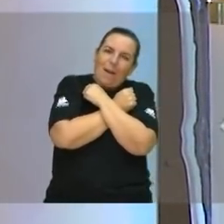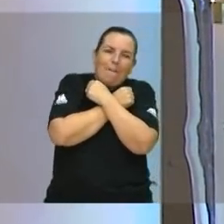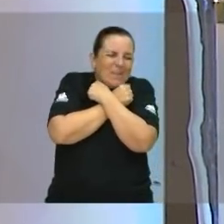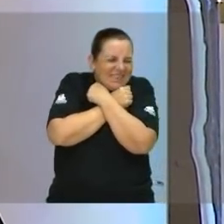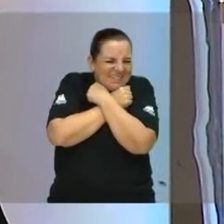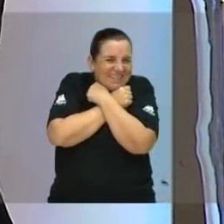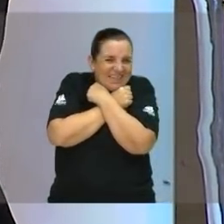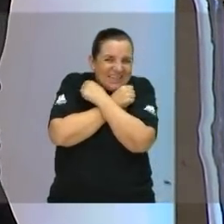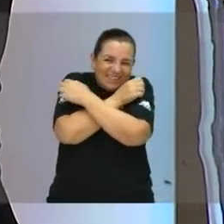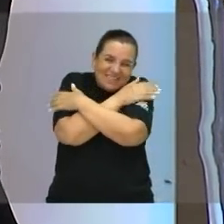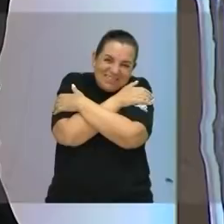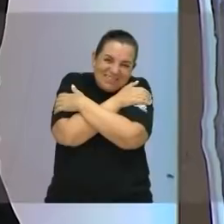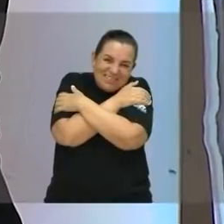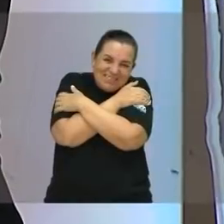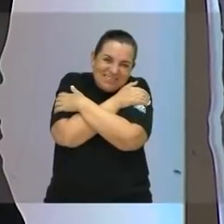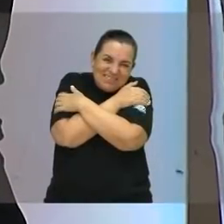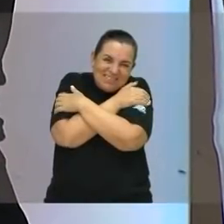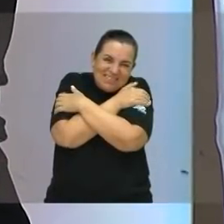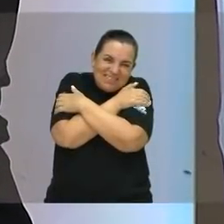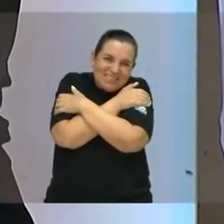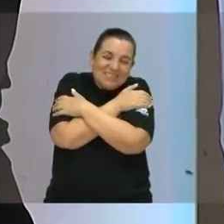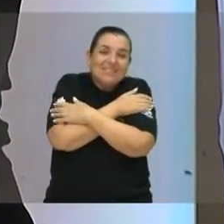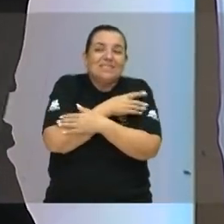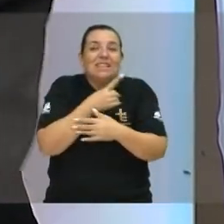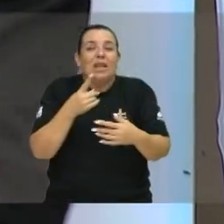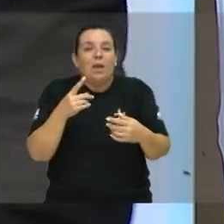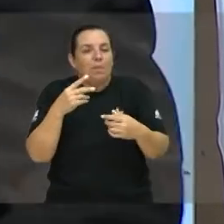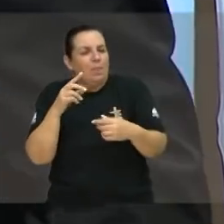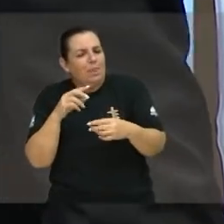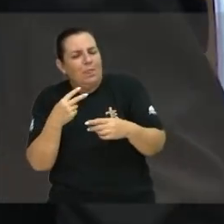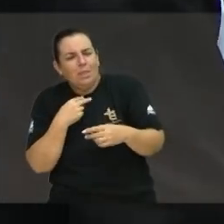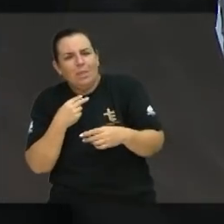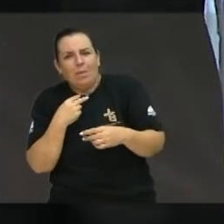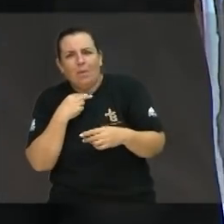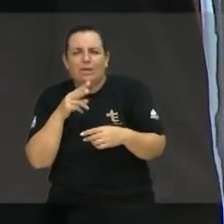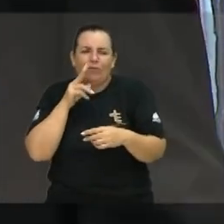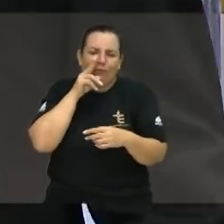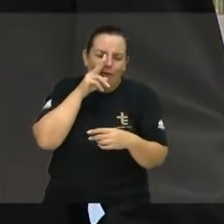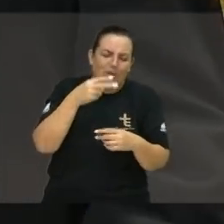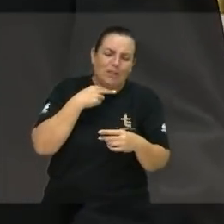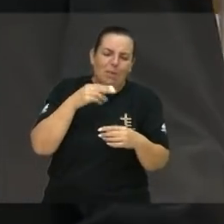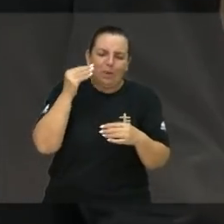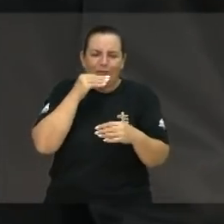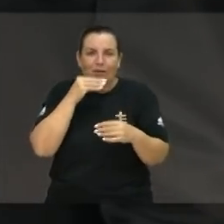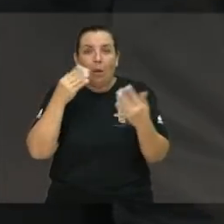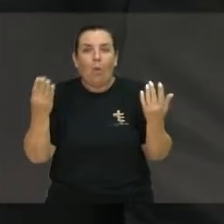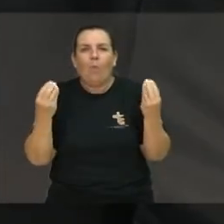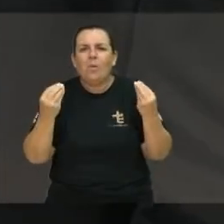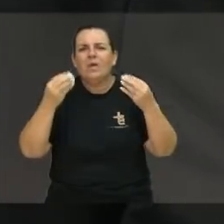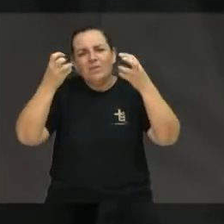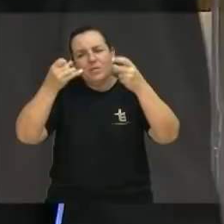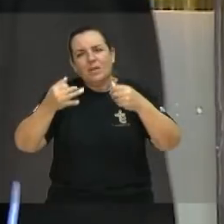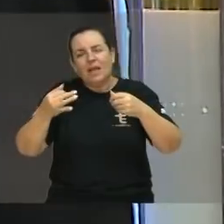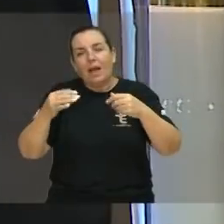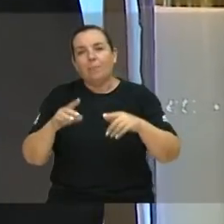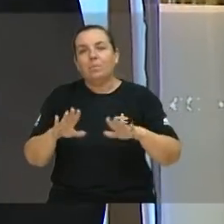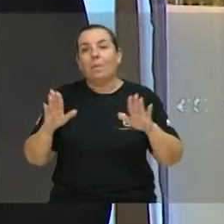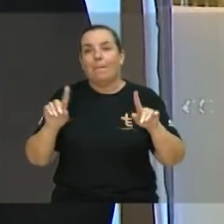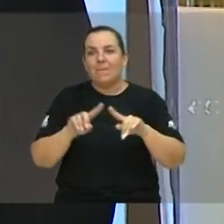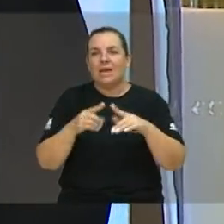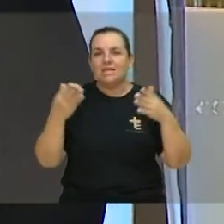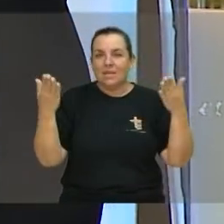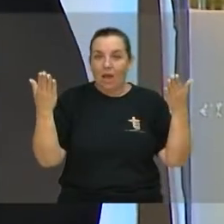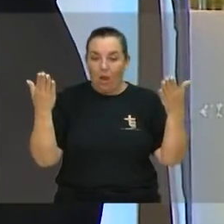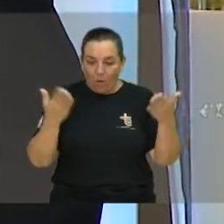apertar como uma intensidade de 2kg força não não é isso agora que eu